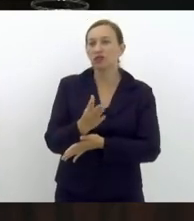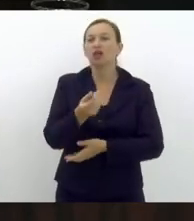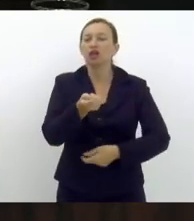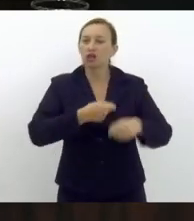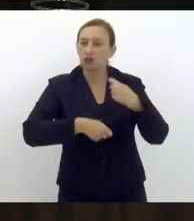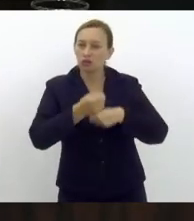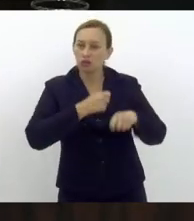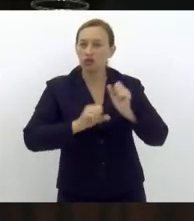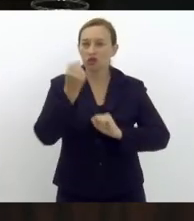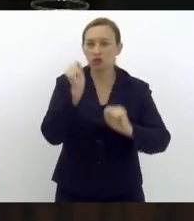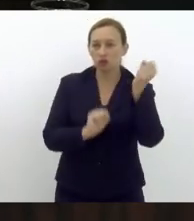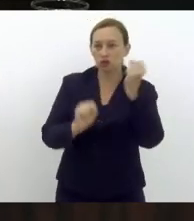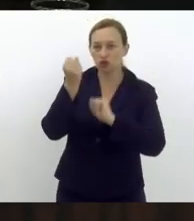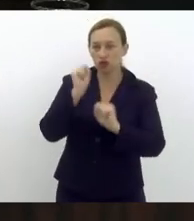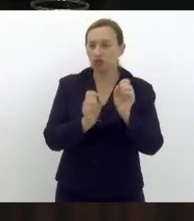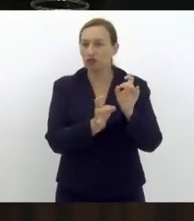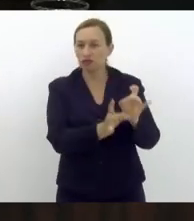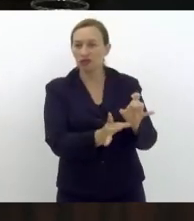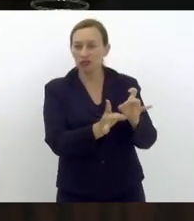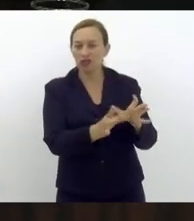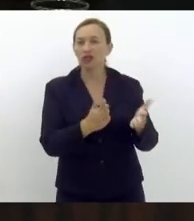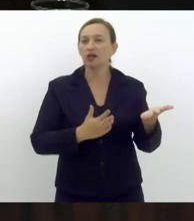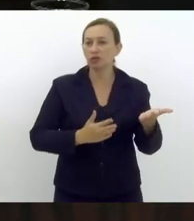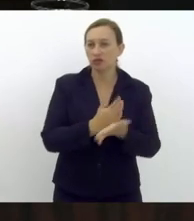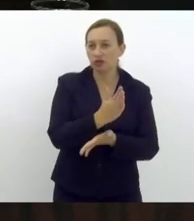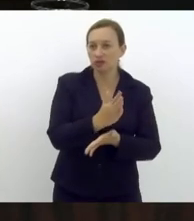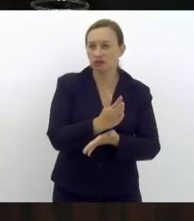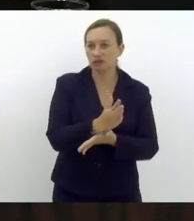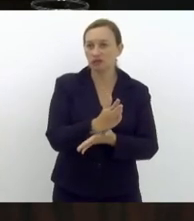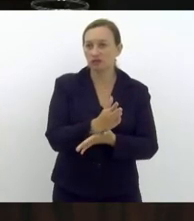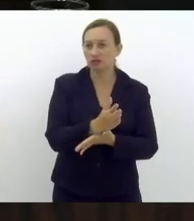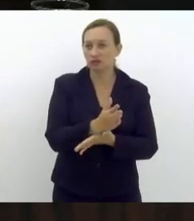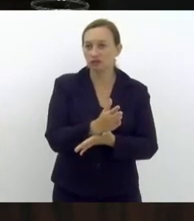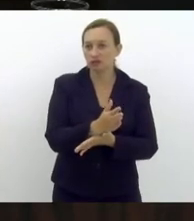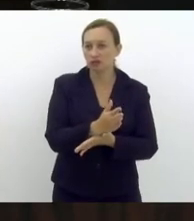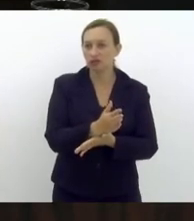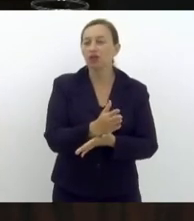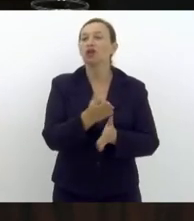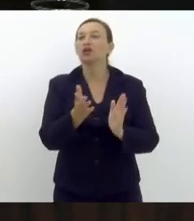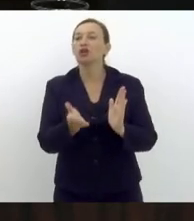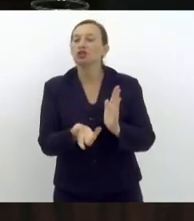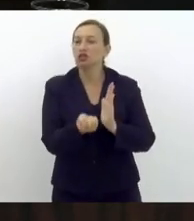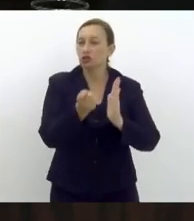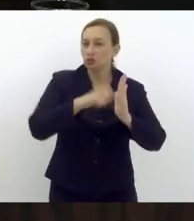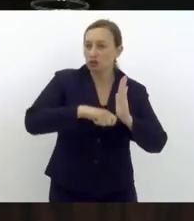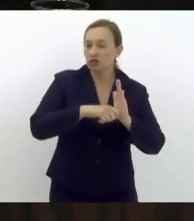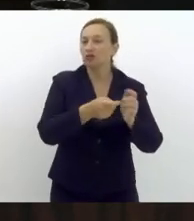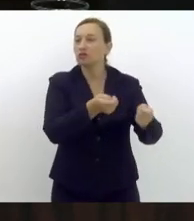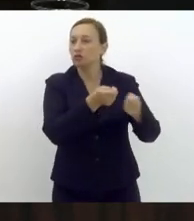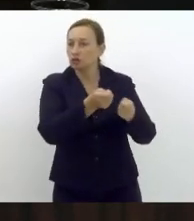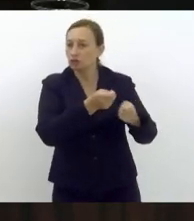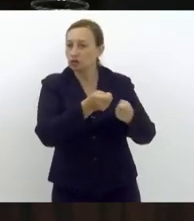Economia, Indústria e Comércio, favorável. De Tributação e Controle,